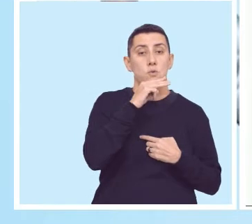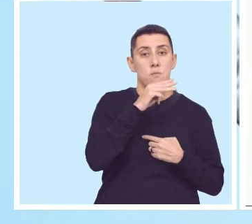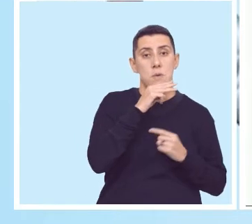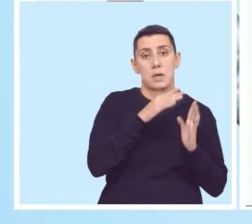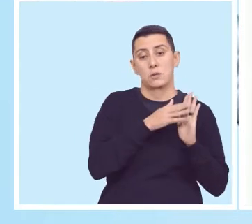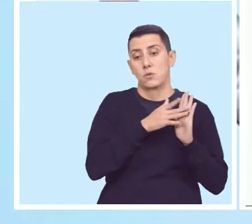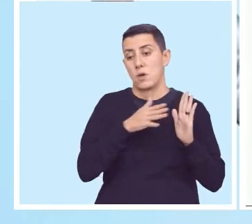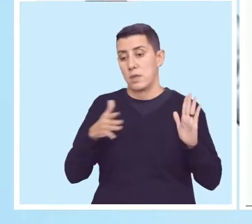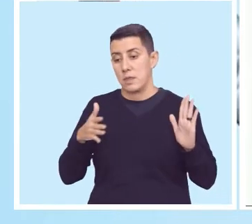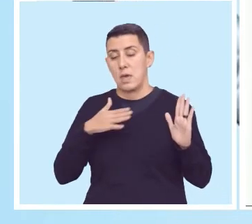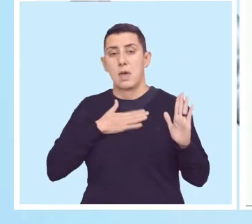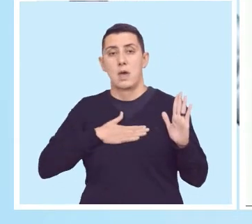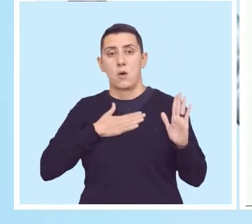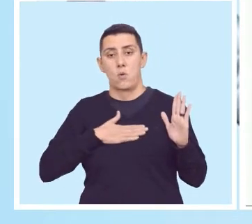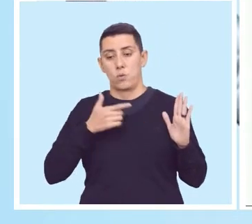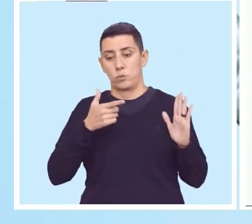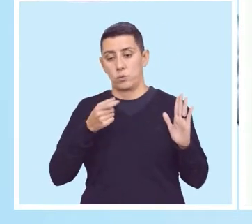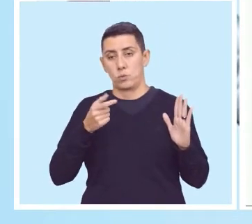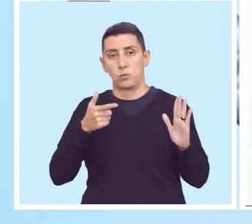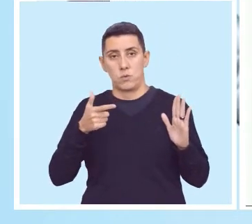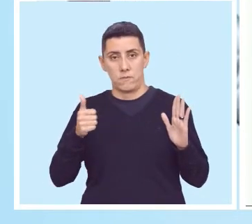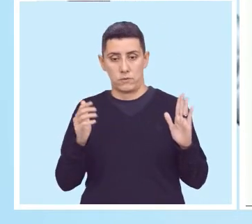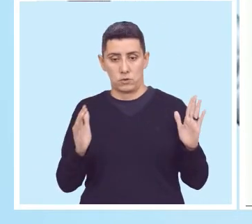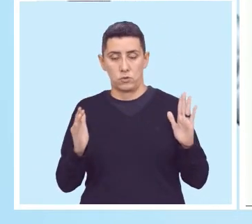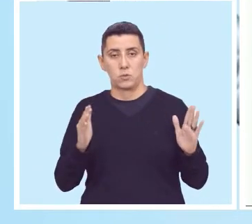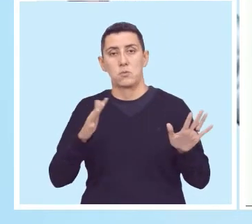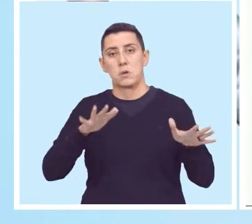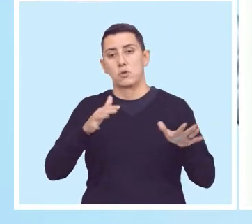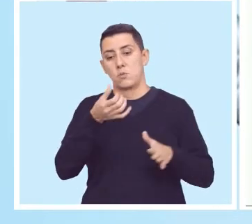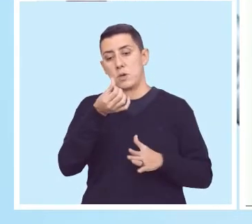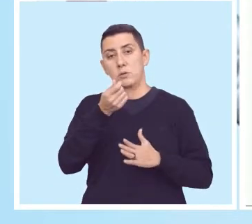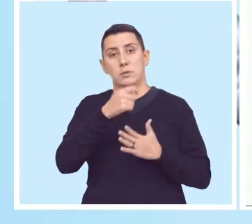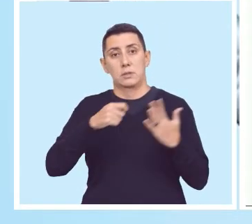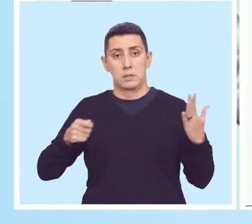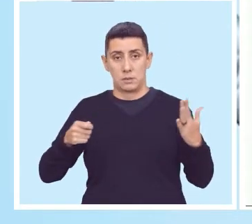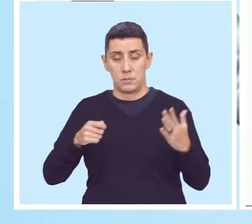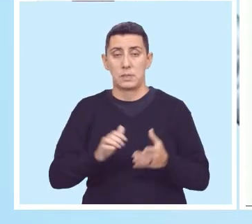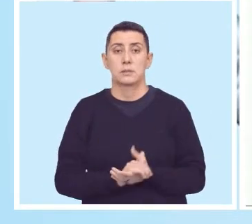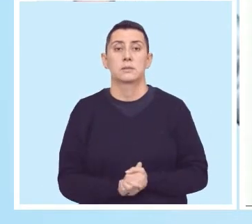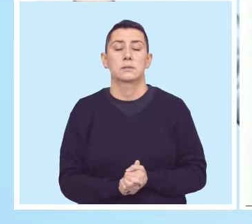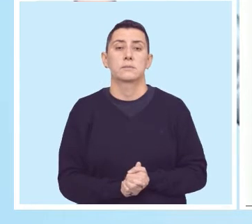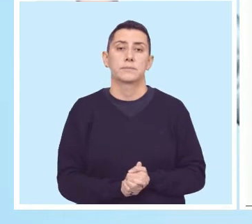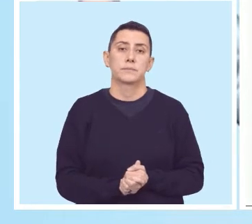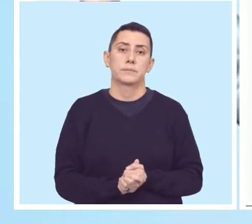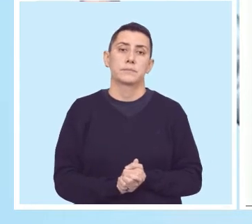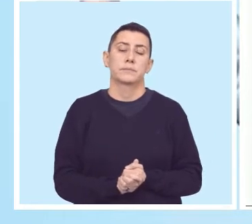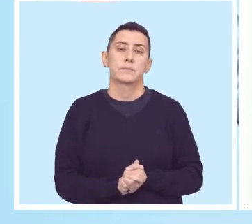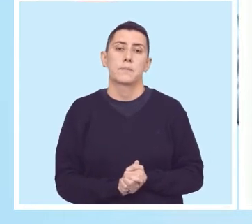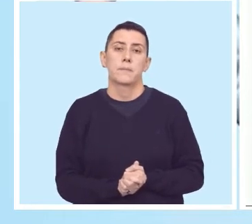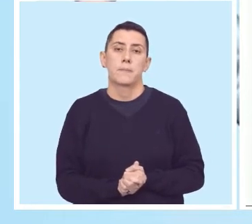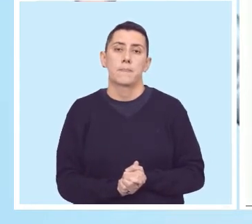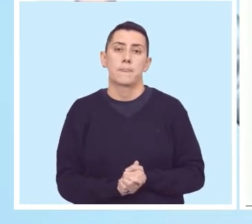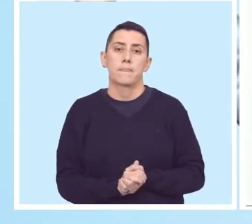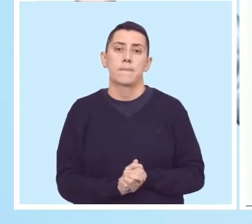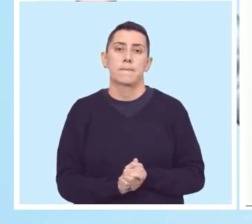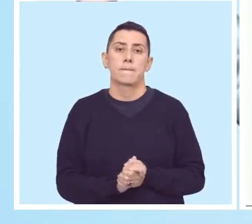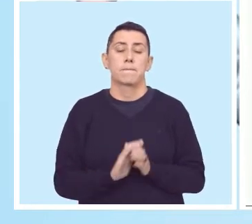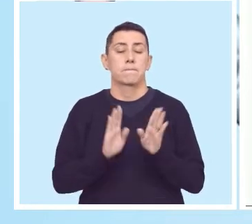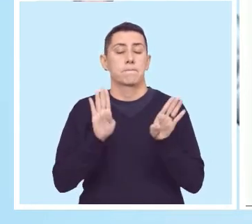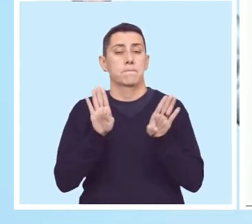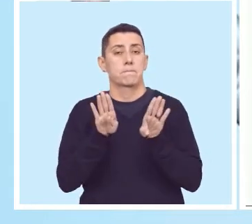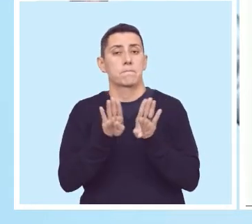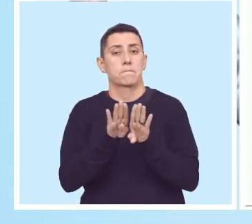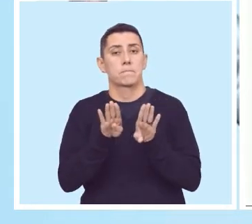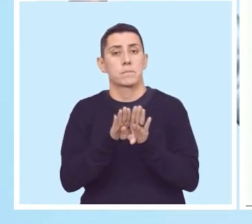2021, totalizando aproximadamente 6 meses. E, basicamente, além de todas essas características,